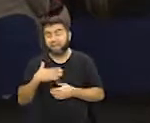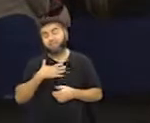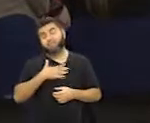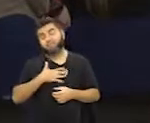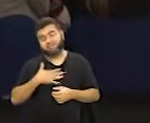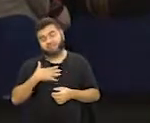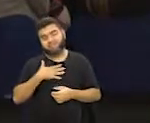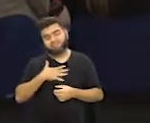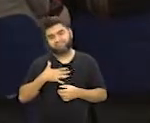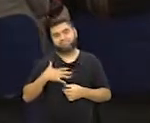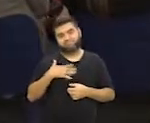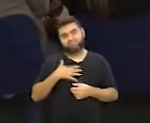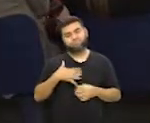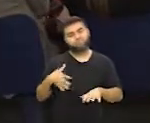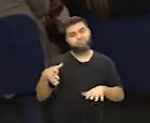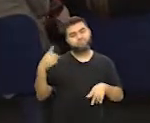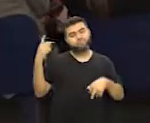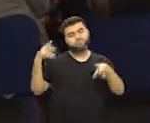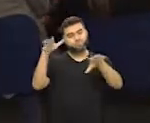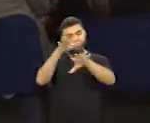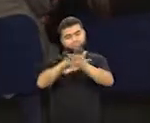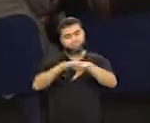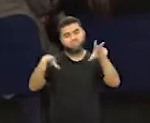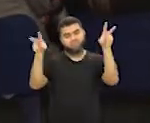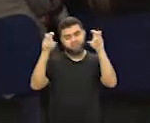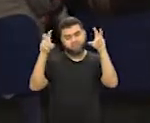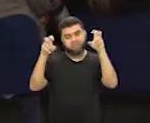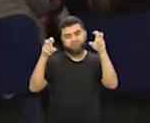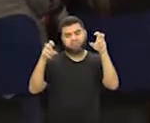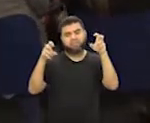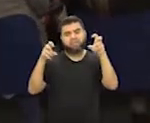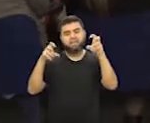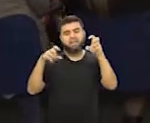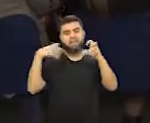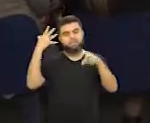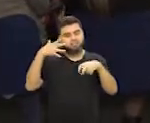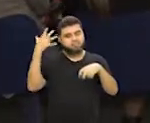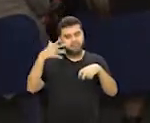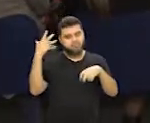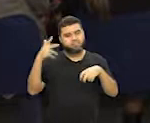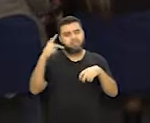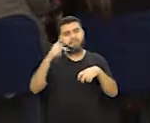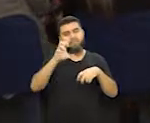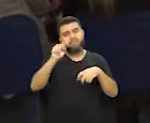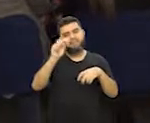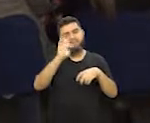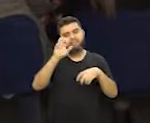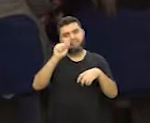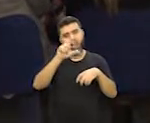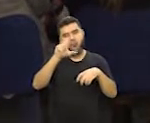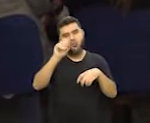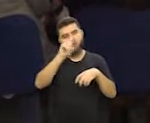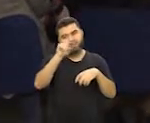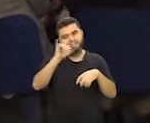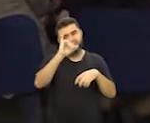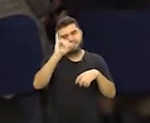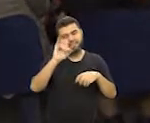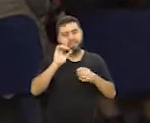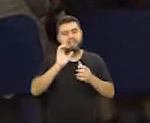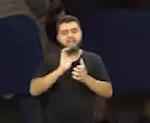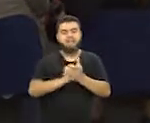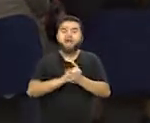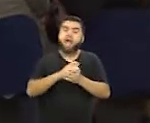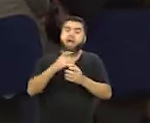prazer, né, a gente trazer a inclusão em debate nesse seminário, um seminário promovido pela Pestalozzi, onde